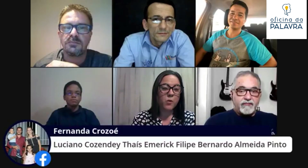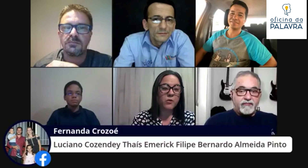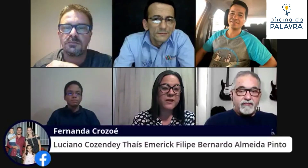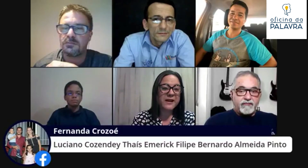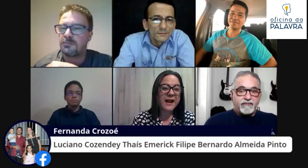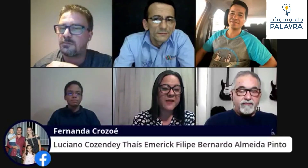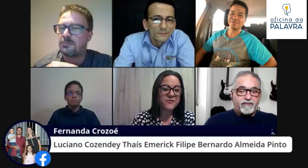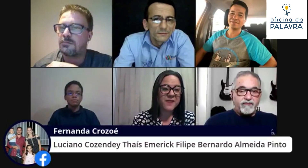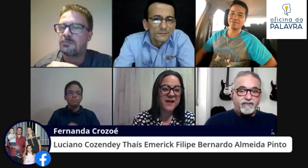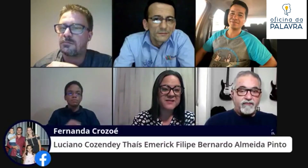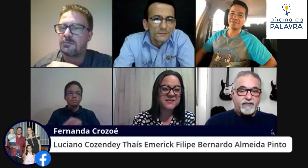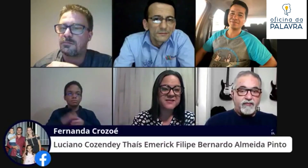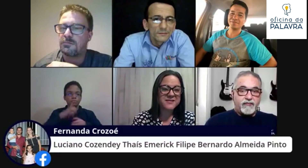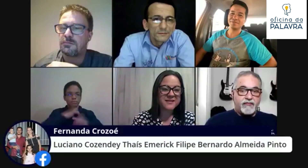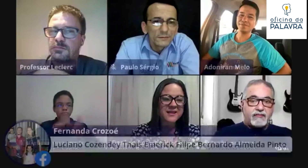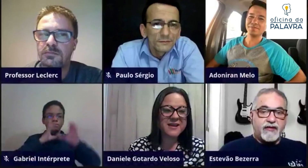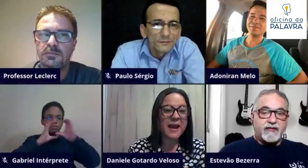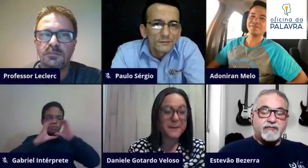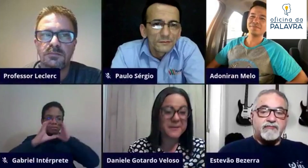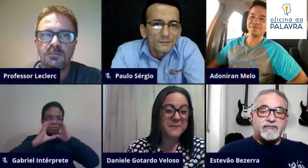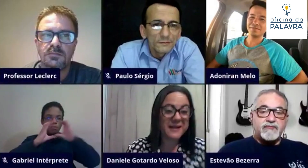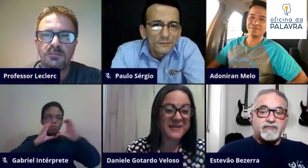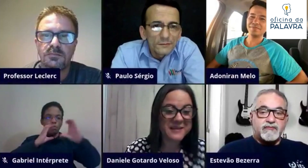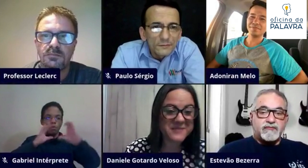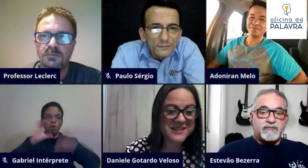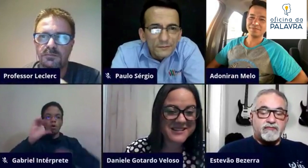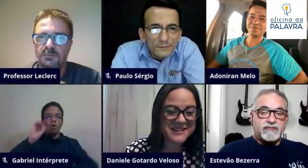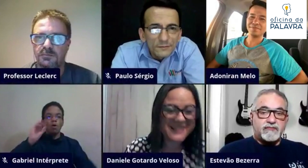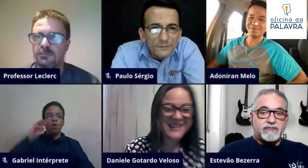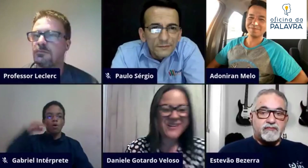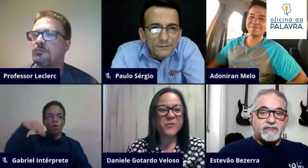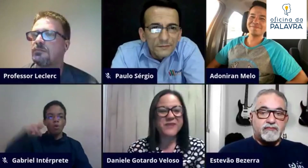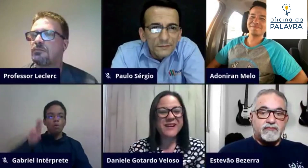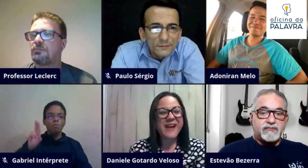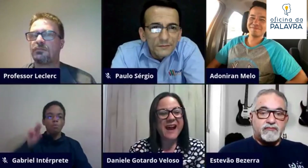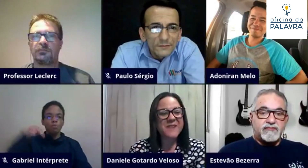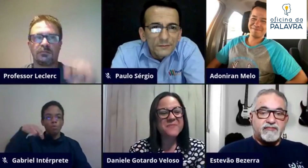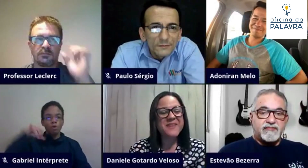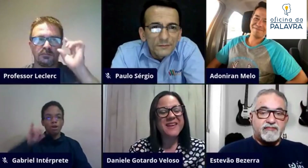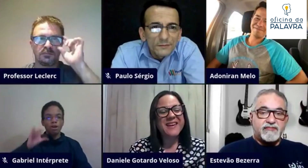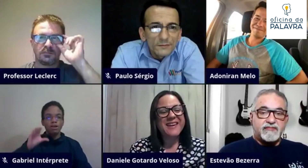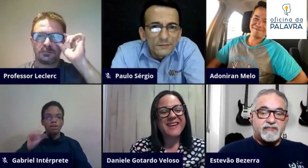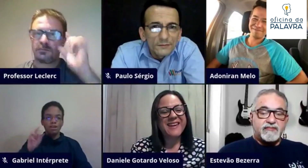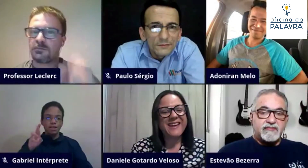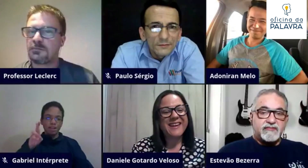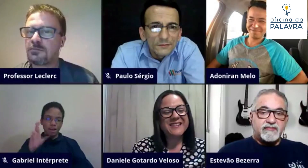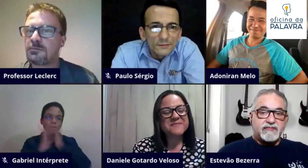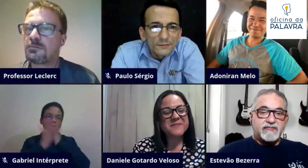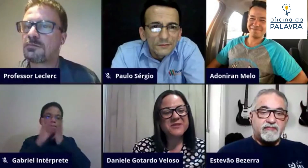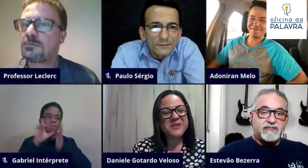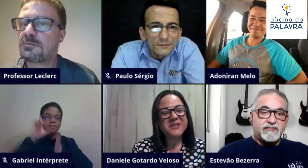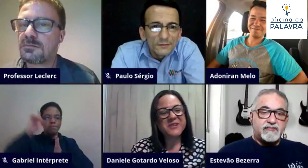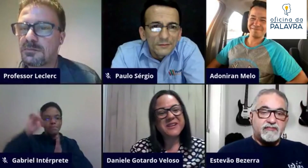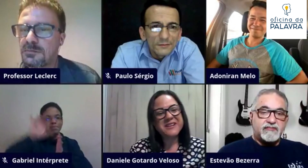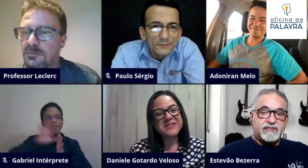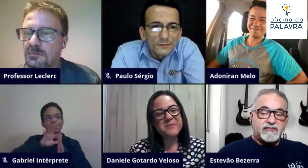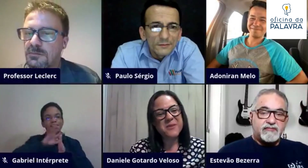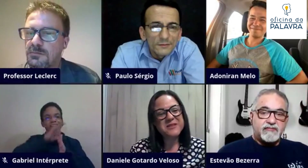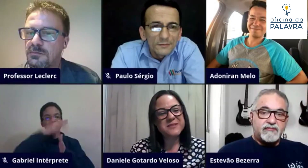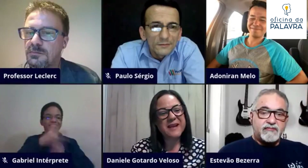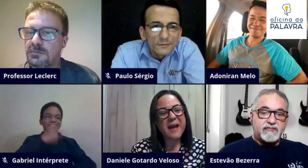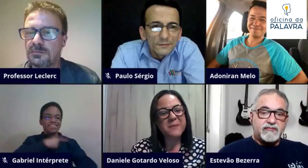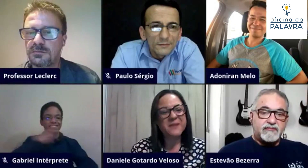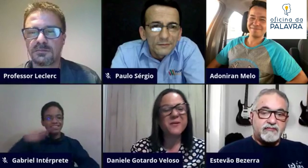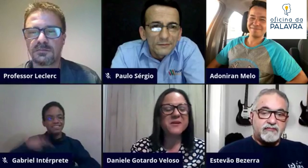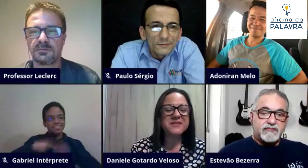o que o Comunicar faz, né? Que é a Bíblia em Libras, Comunicar. Pastora Adoniran, você